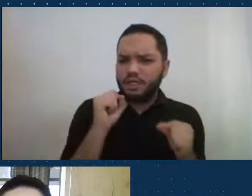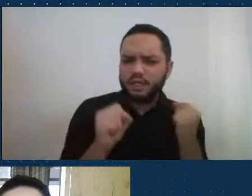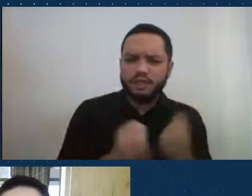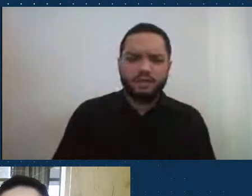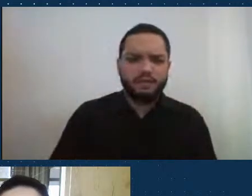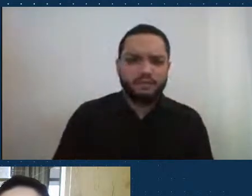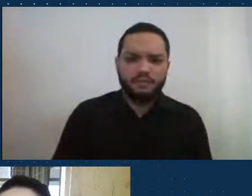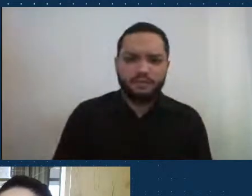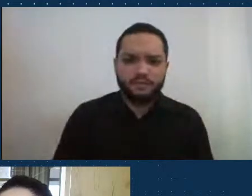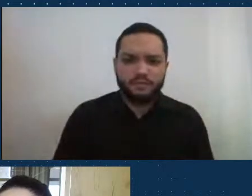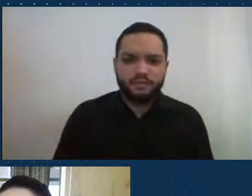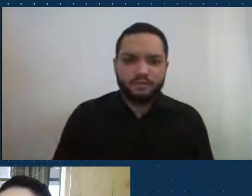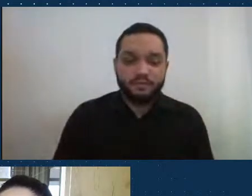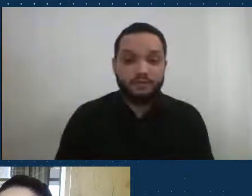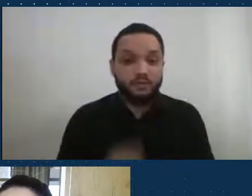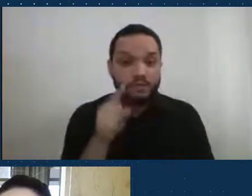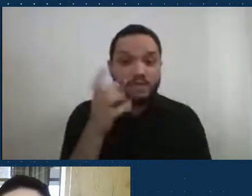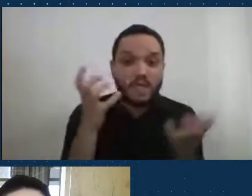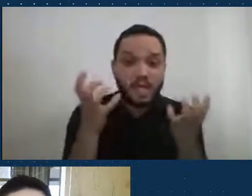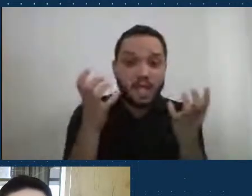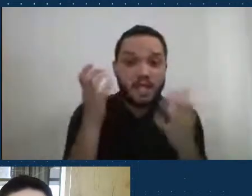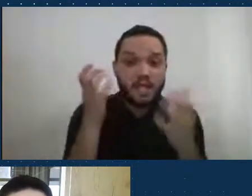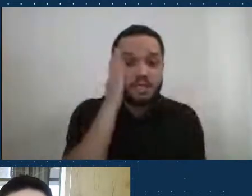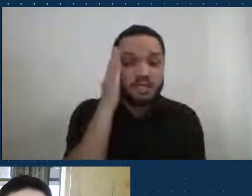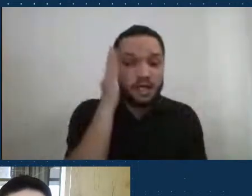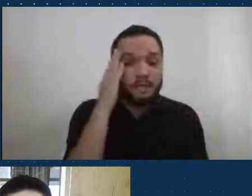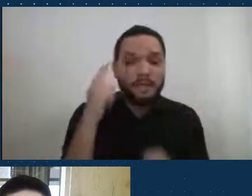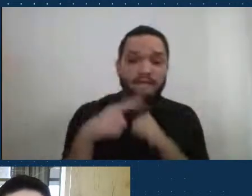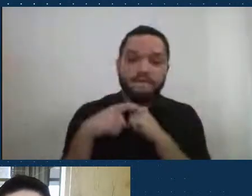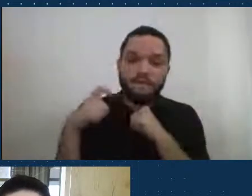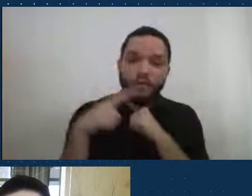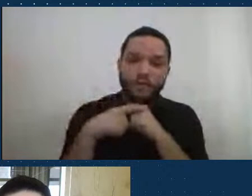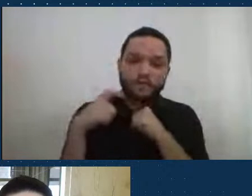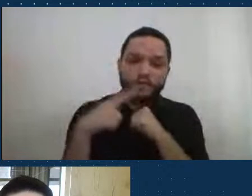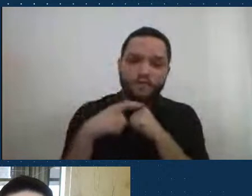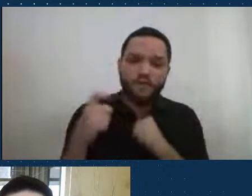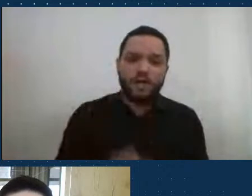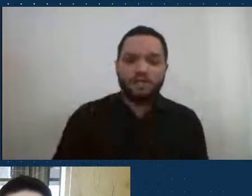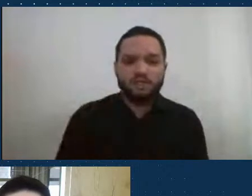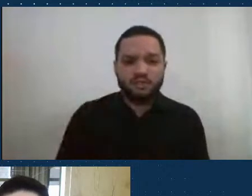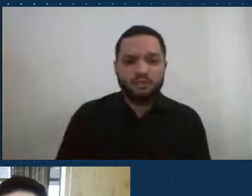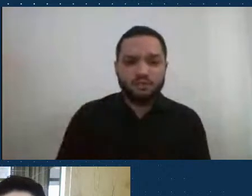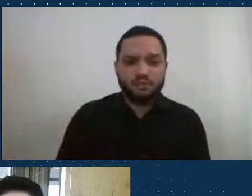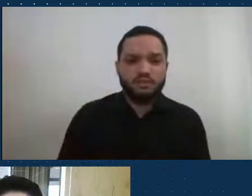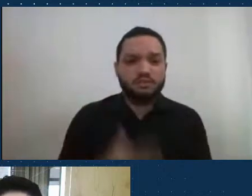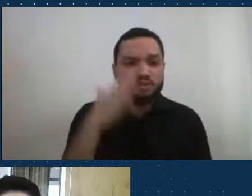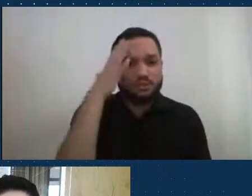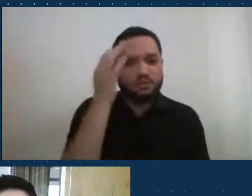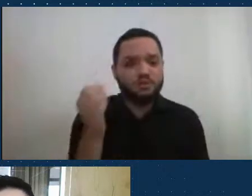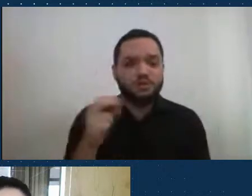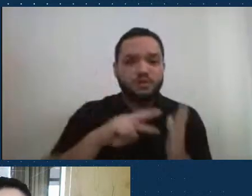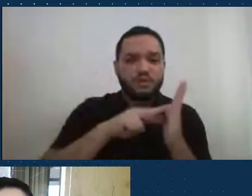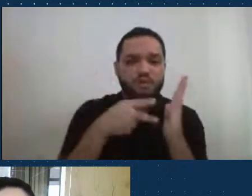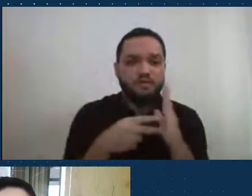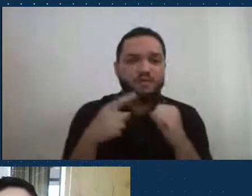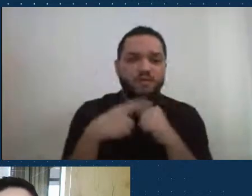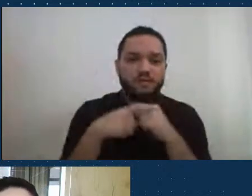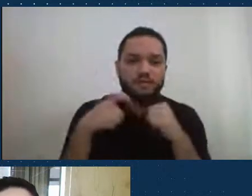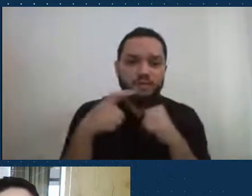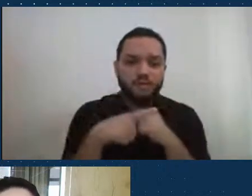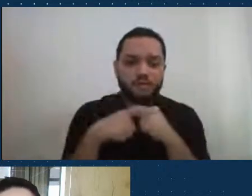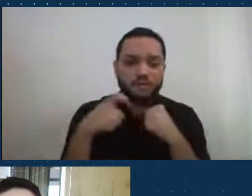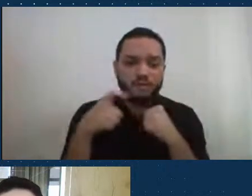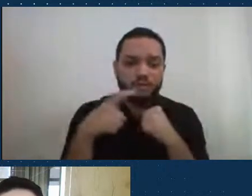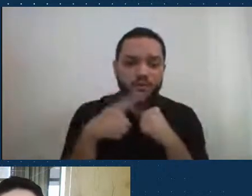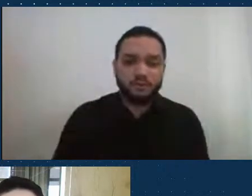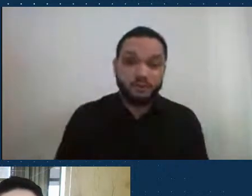E também o que você quer saber em termos de inovação, que talvez seja a sua compreensão sobre o que é inovação ou inovador, né?